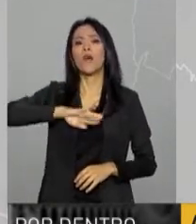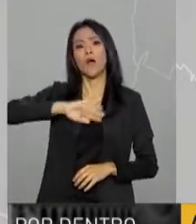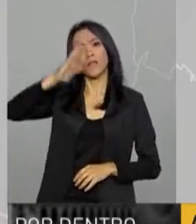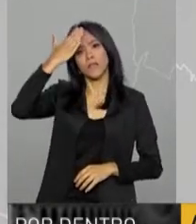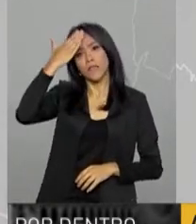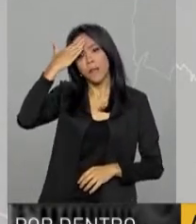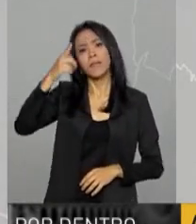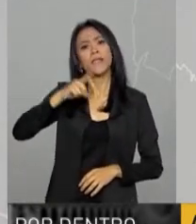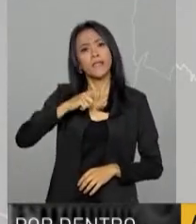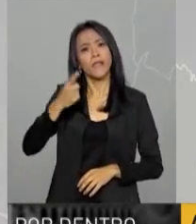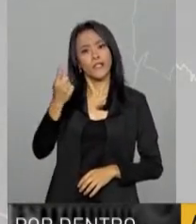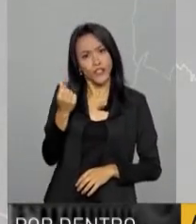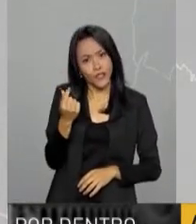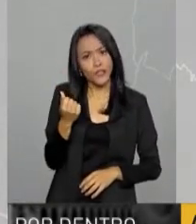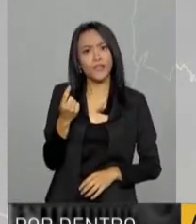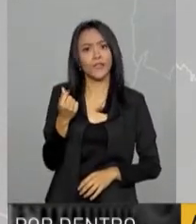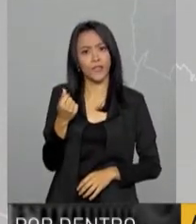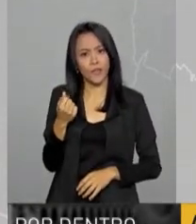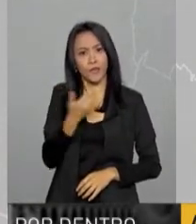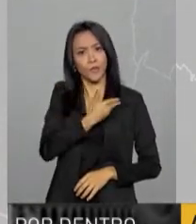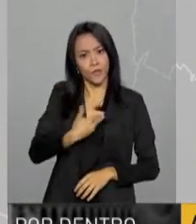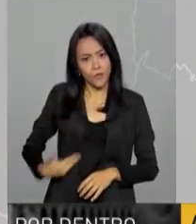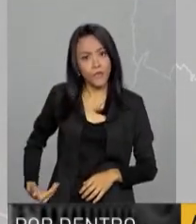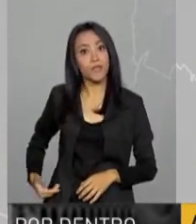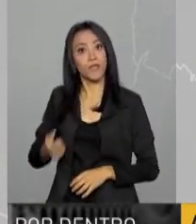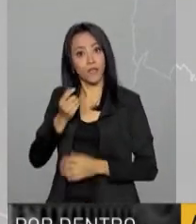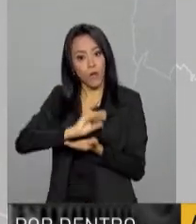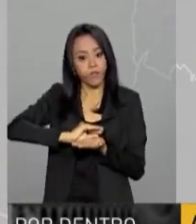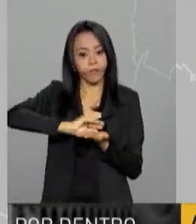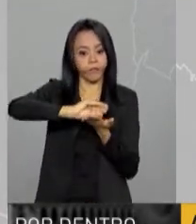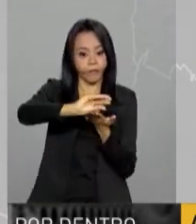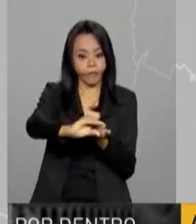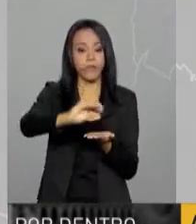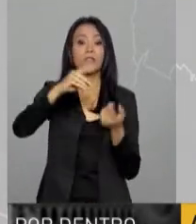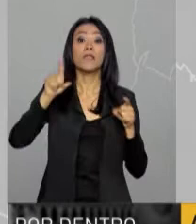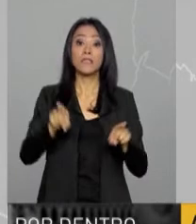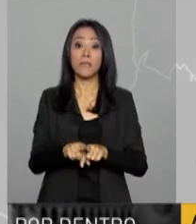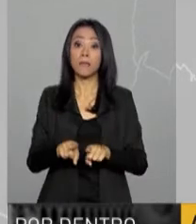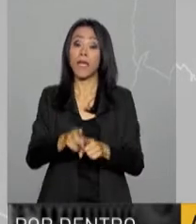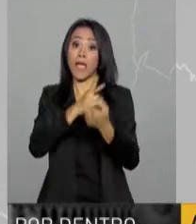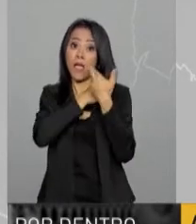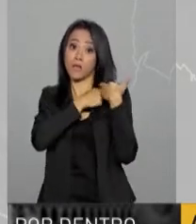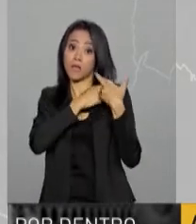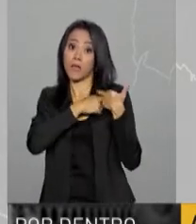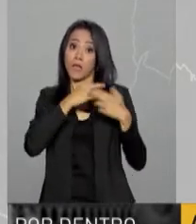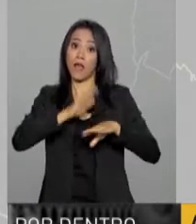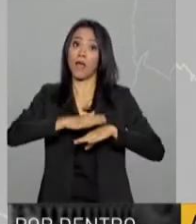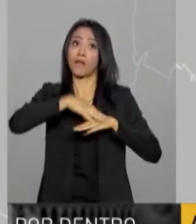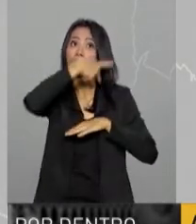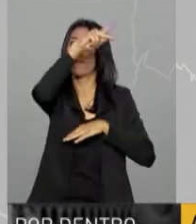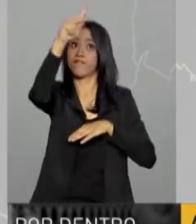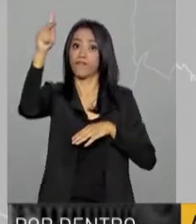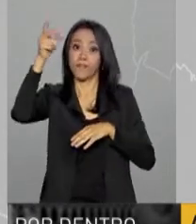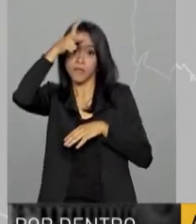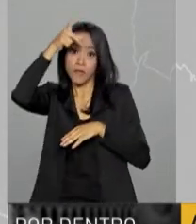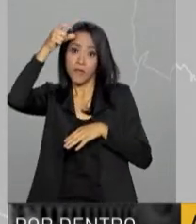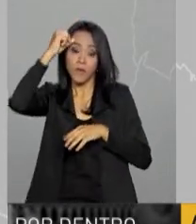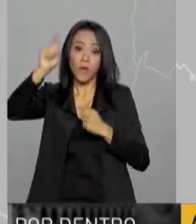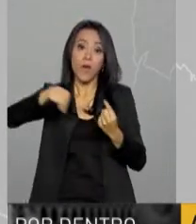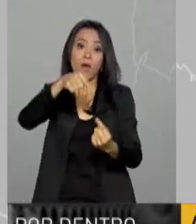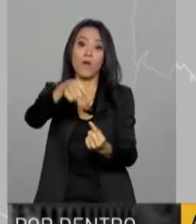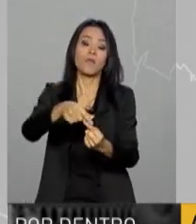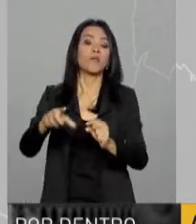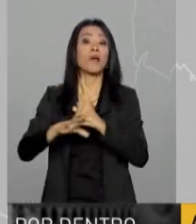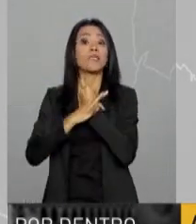dinheiro público investido neste programa e que há também uma grande responsabilidade das prefeituras para que seja garantir a segurança nessa